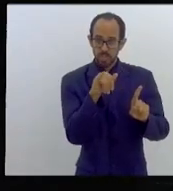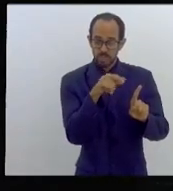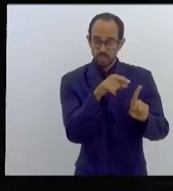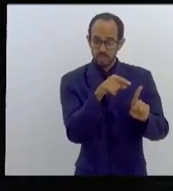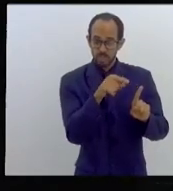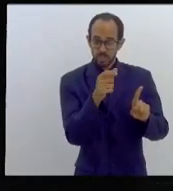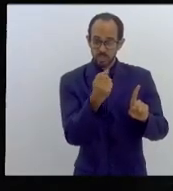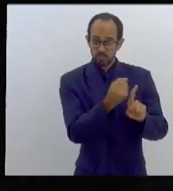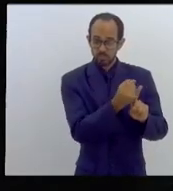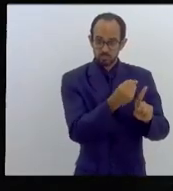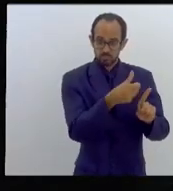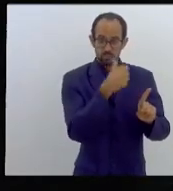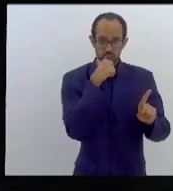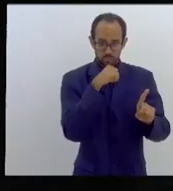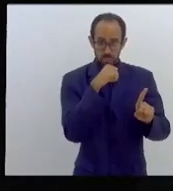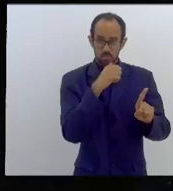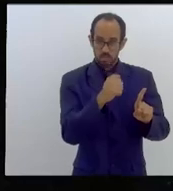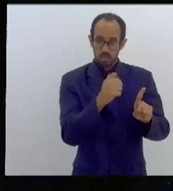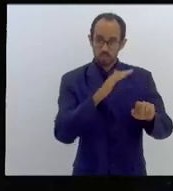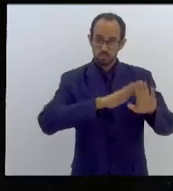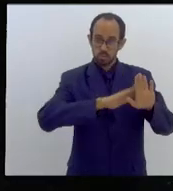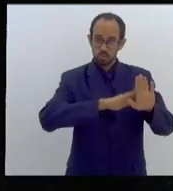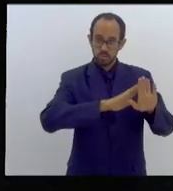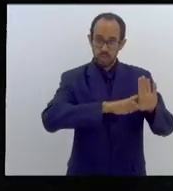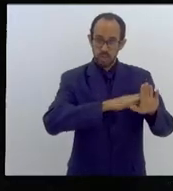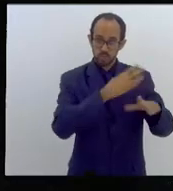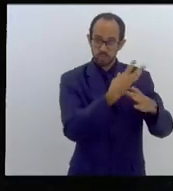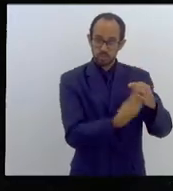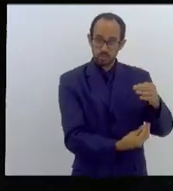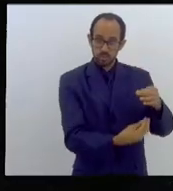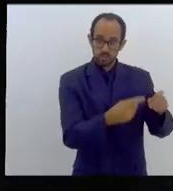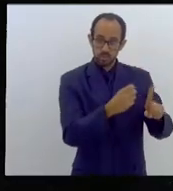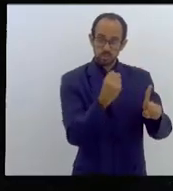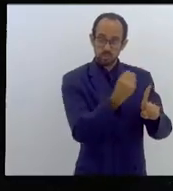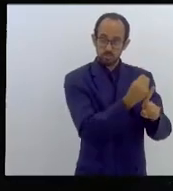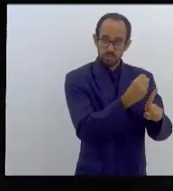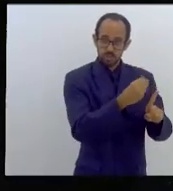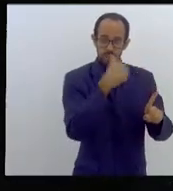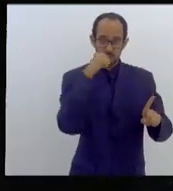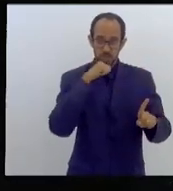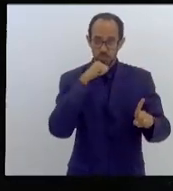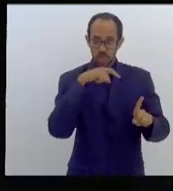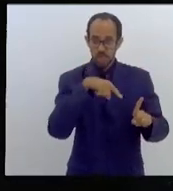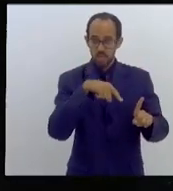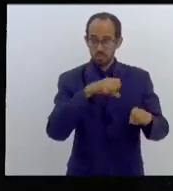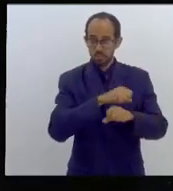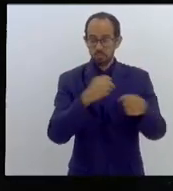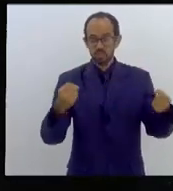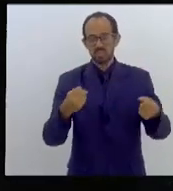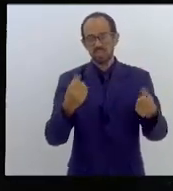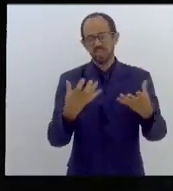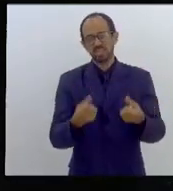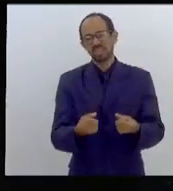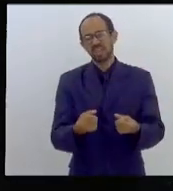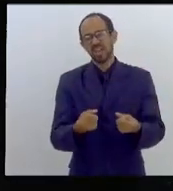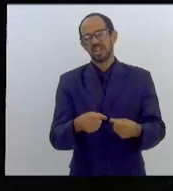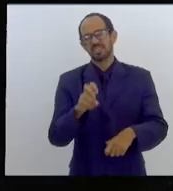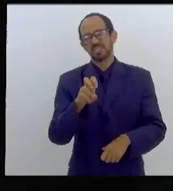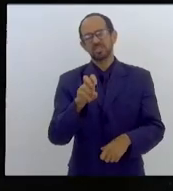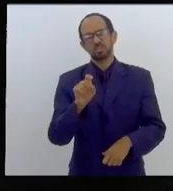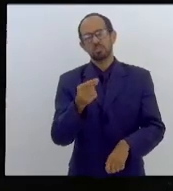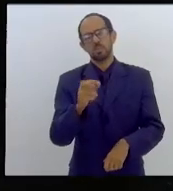pode ter a morte de uma mulher, é impossível aceitar que a previsão orçamentária seja